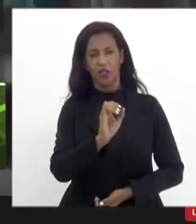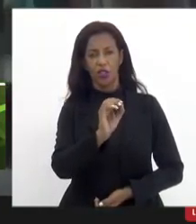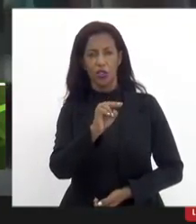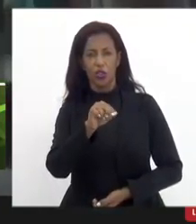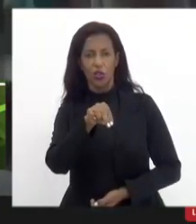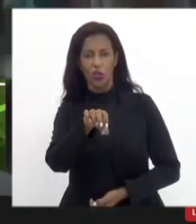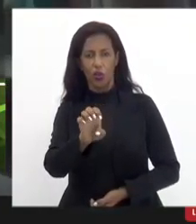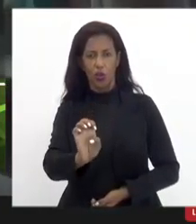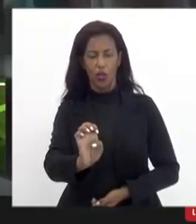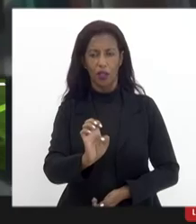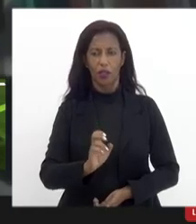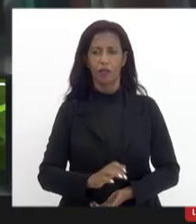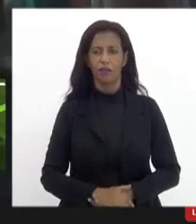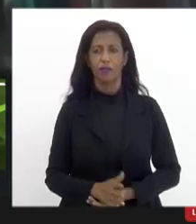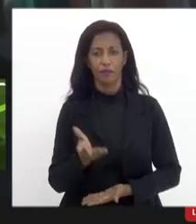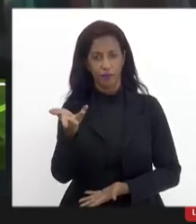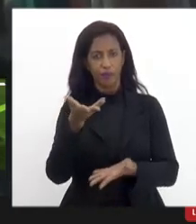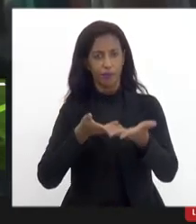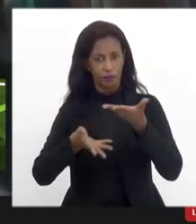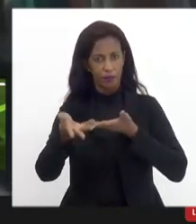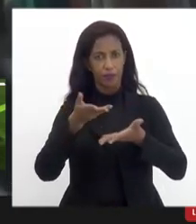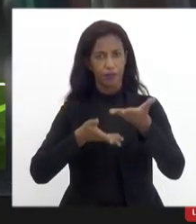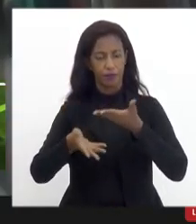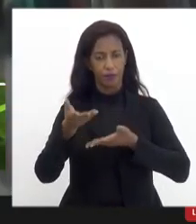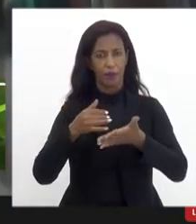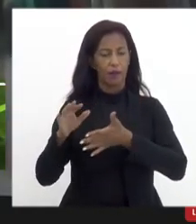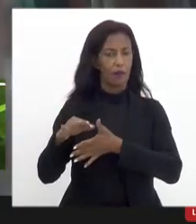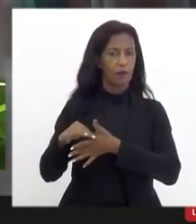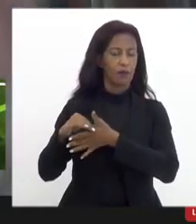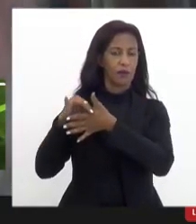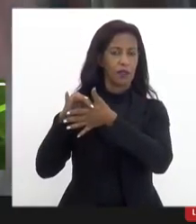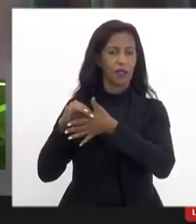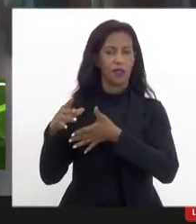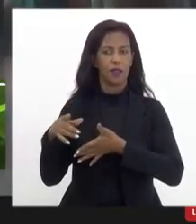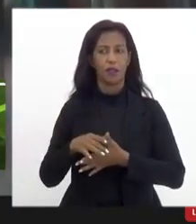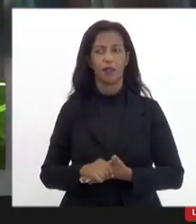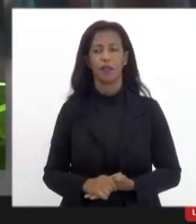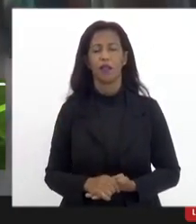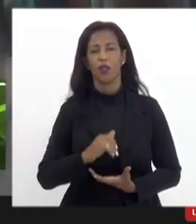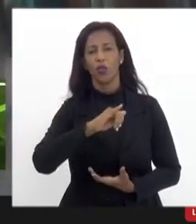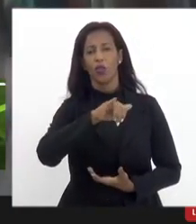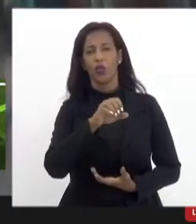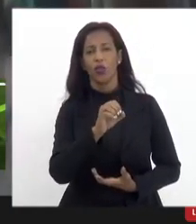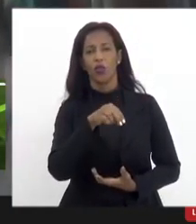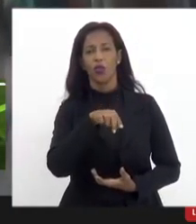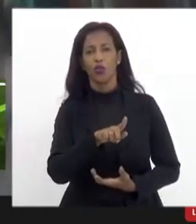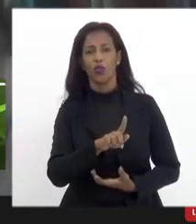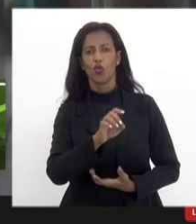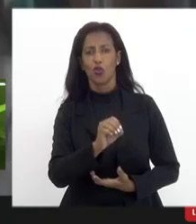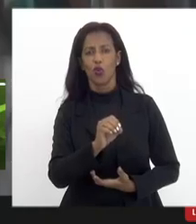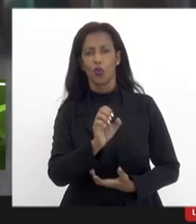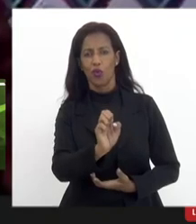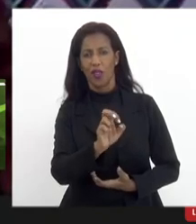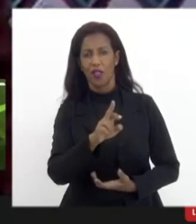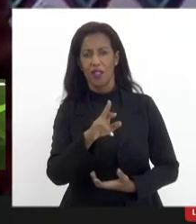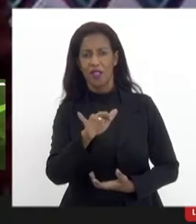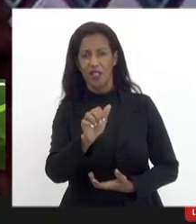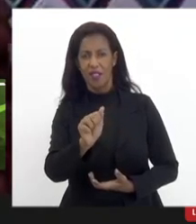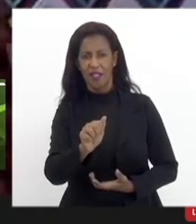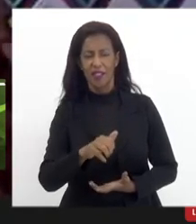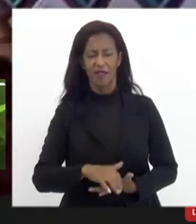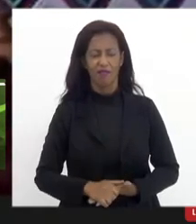ela está participando da audiência representando Jongo da Serrinha, né? Sim. A